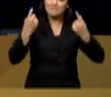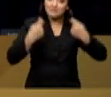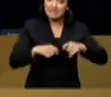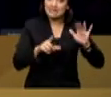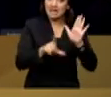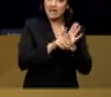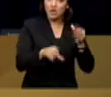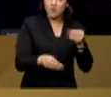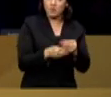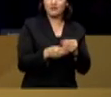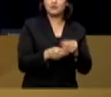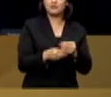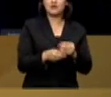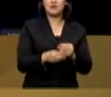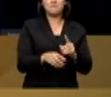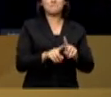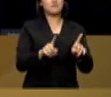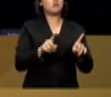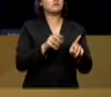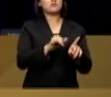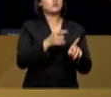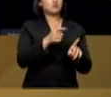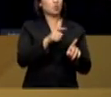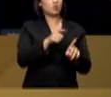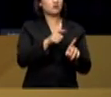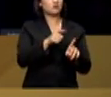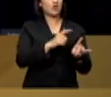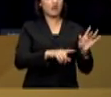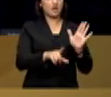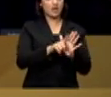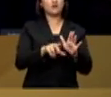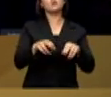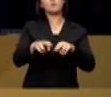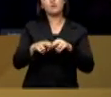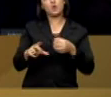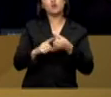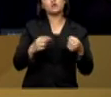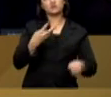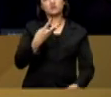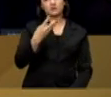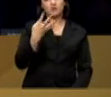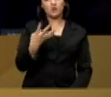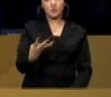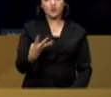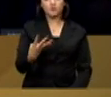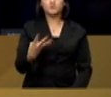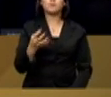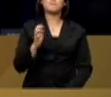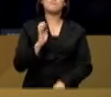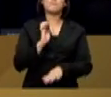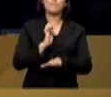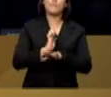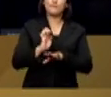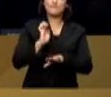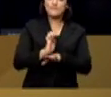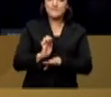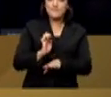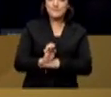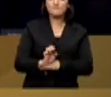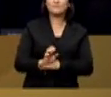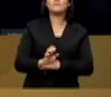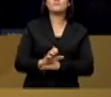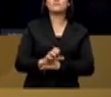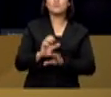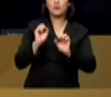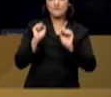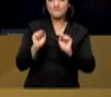complementar, mas que, como não foi editada, com base no artigo 34, parágrafo 8º, o Estado adquiriria